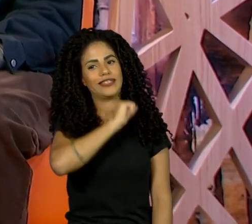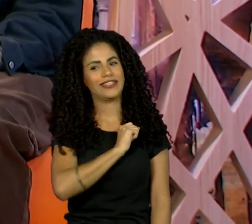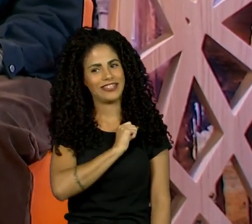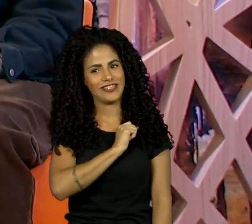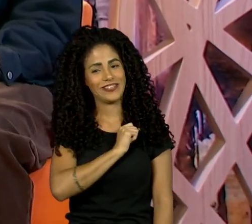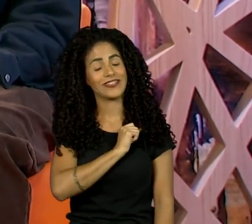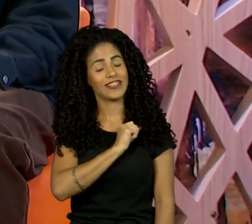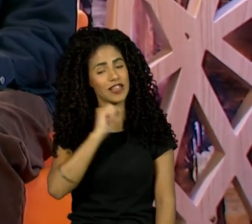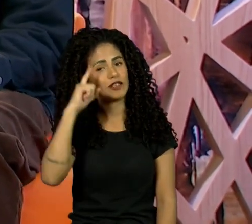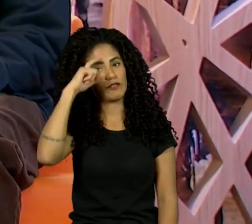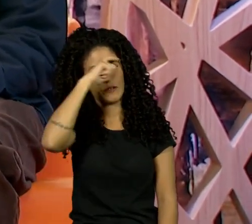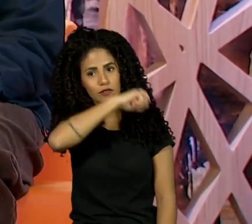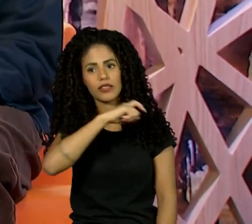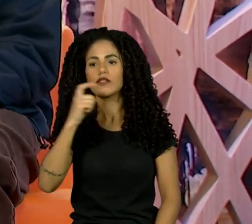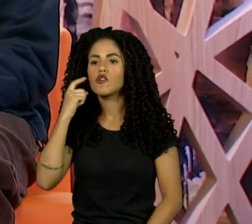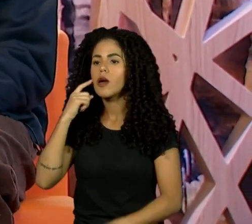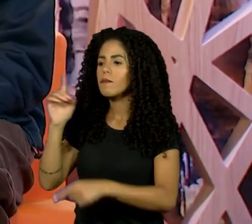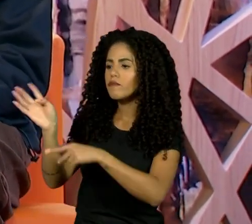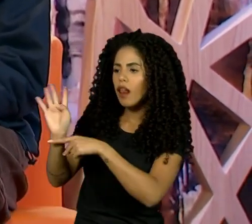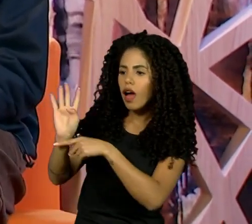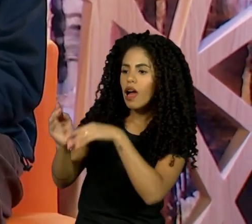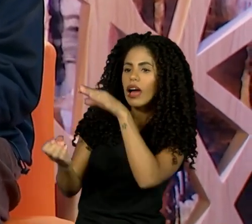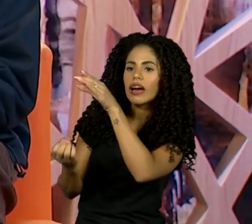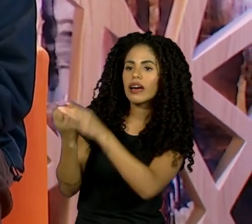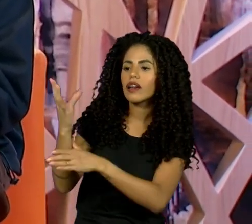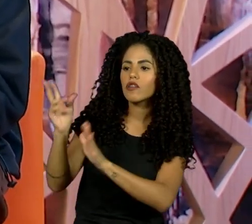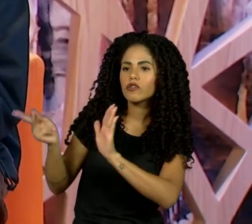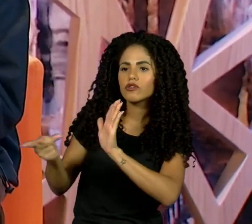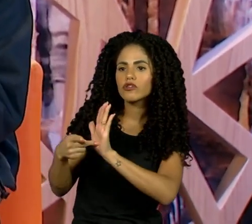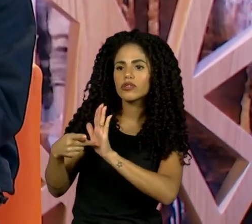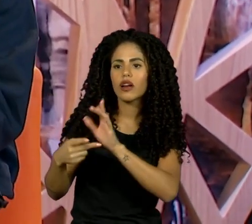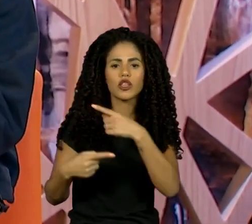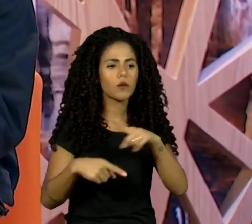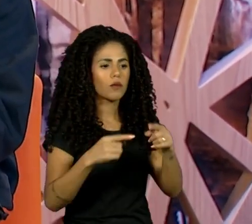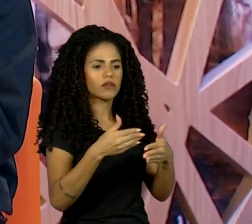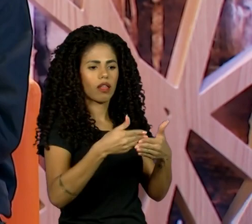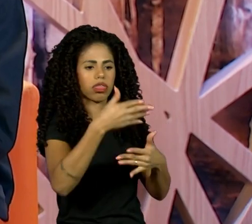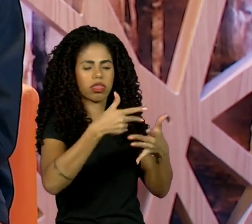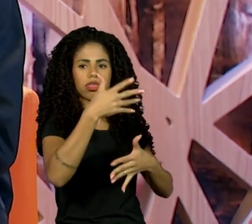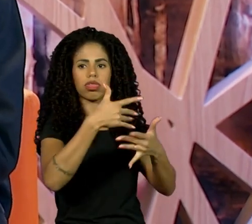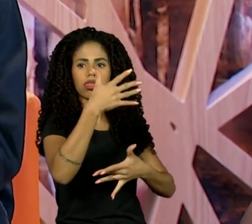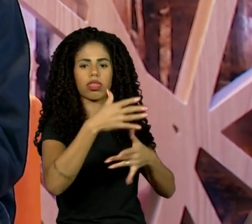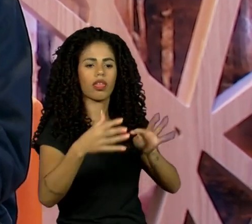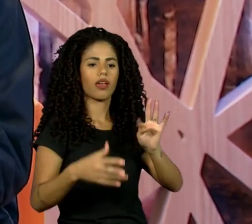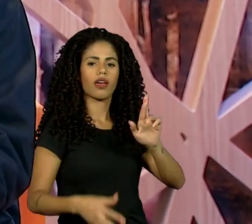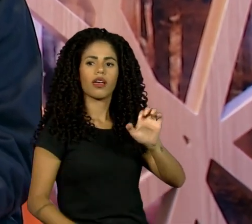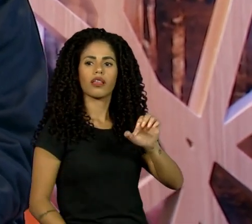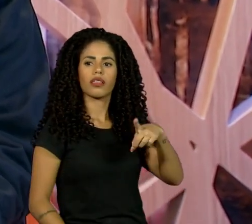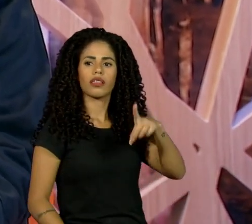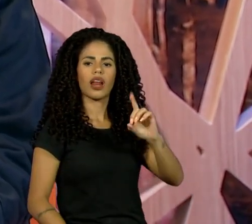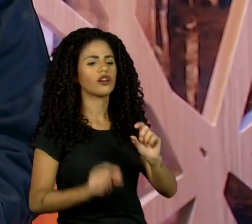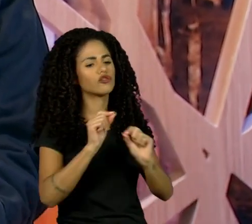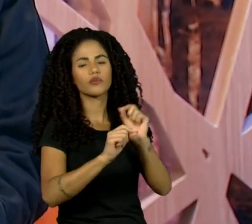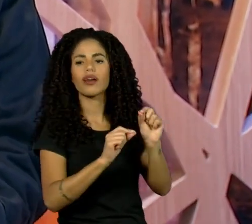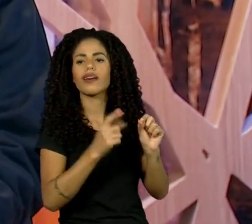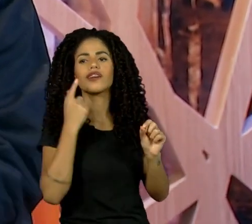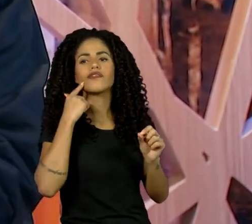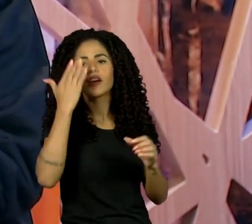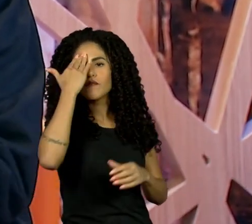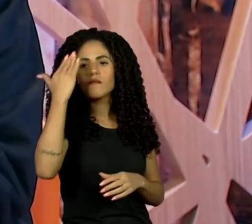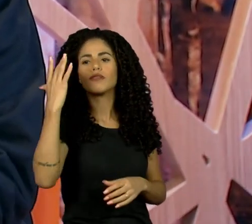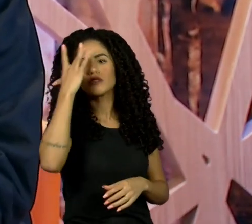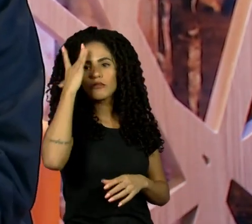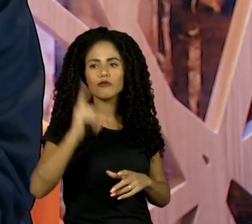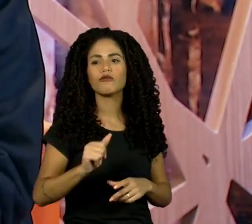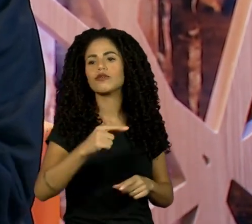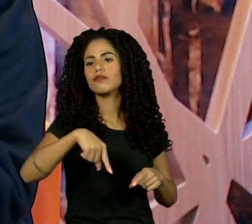por exemplo, e cria um vídeo super original, daqui a uma semana isso virou uma trend. Isso não é mais sobre o Ricardo, não é mais um vídeo que ele fez, é um vídeo que